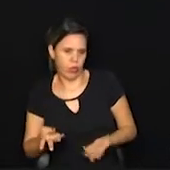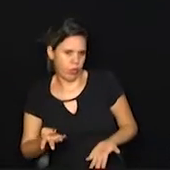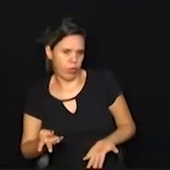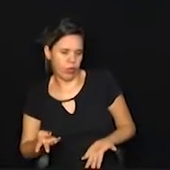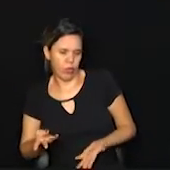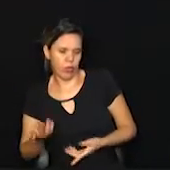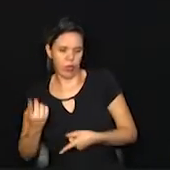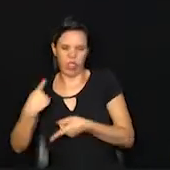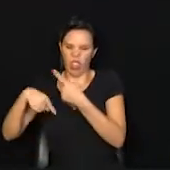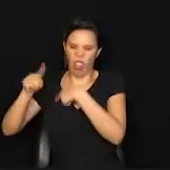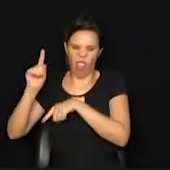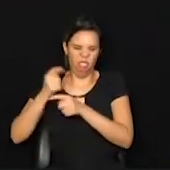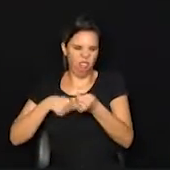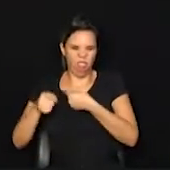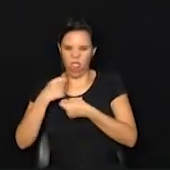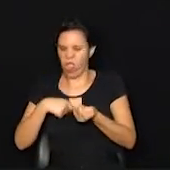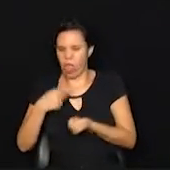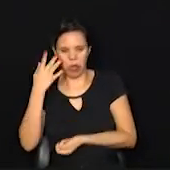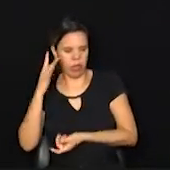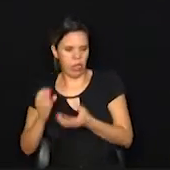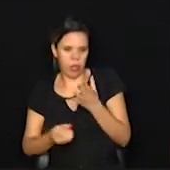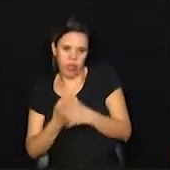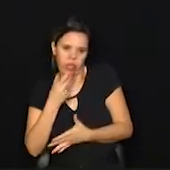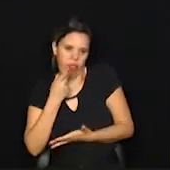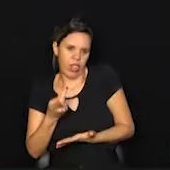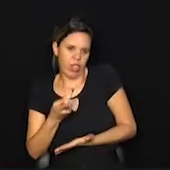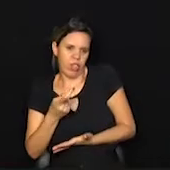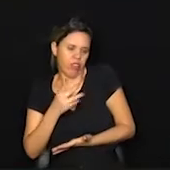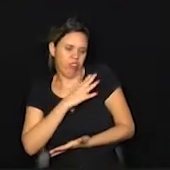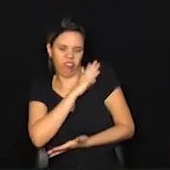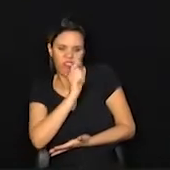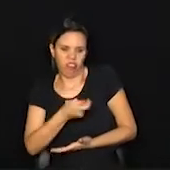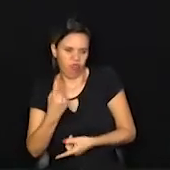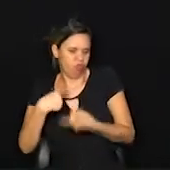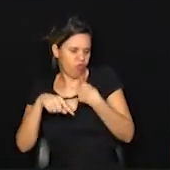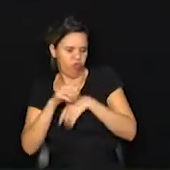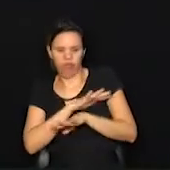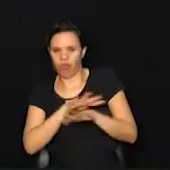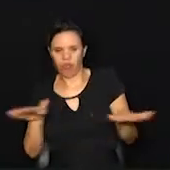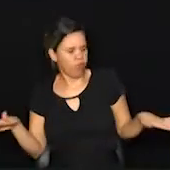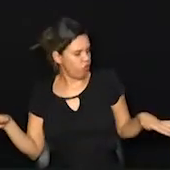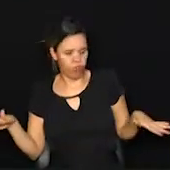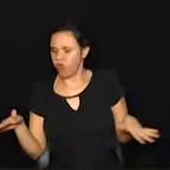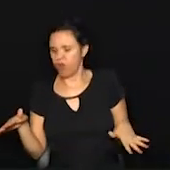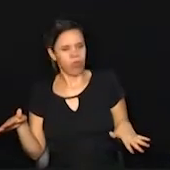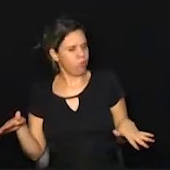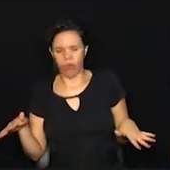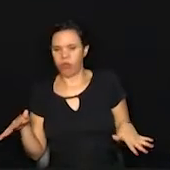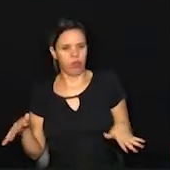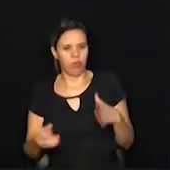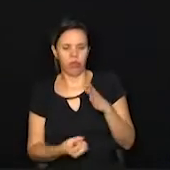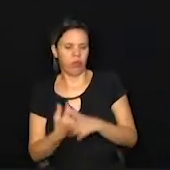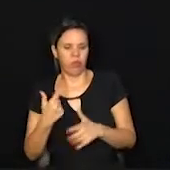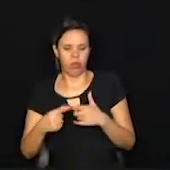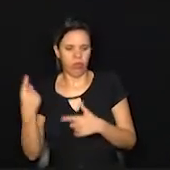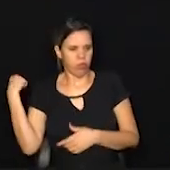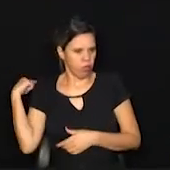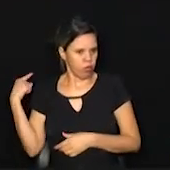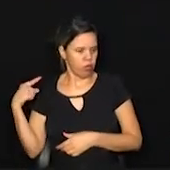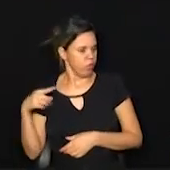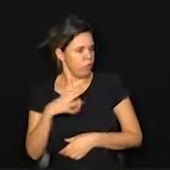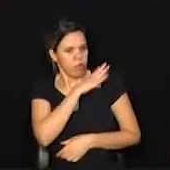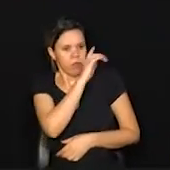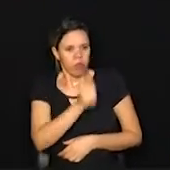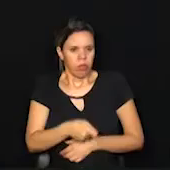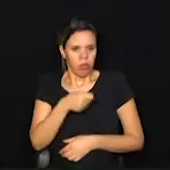militar Foi um sucesso econômico não sabem do que estão falando né o sucesso entre aspas que ocorreu na época da ditadura